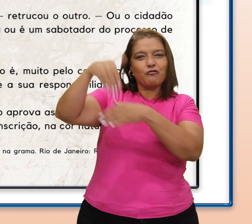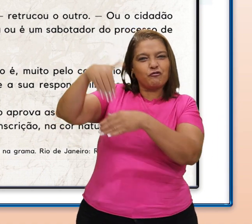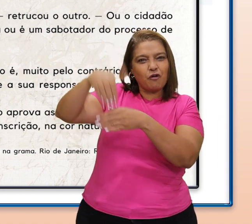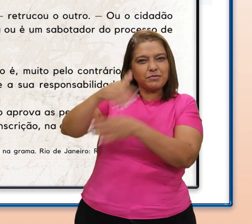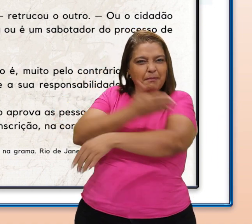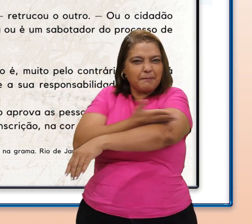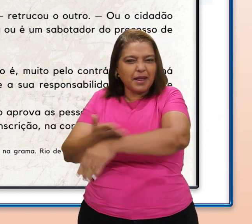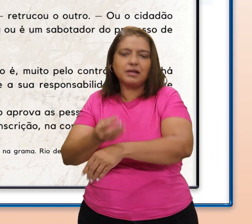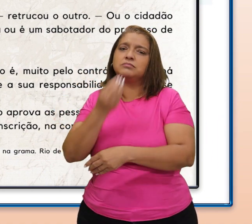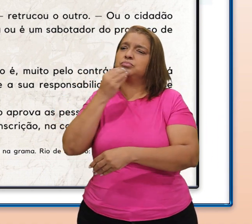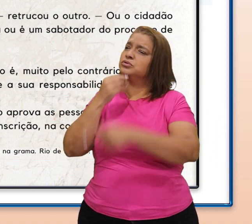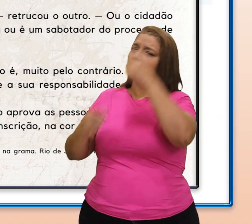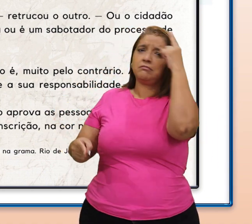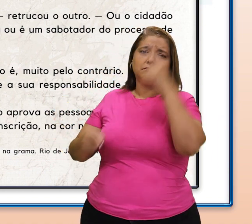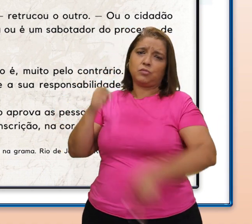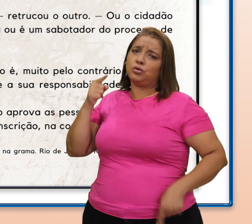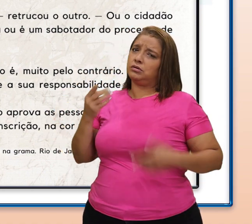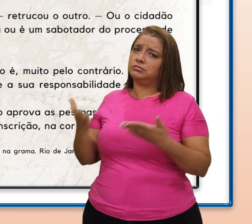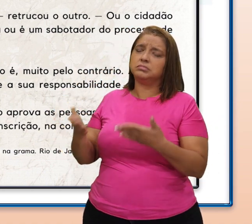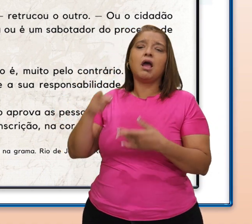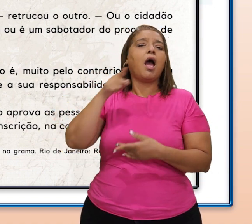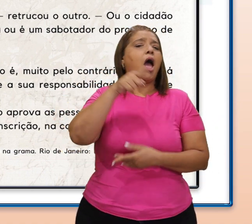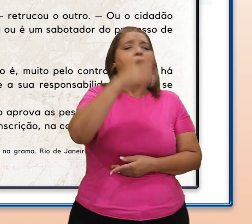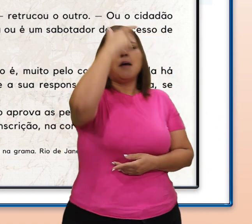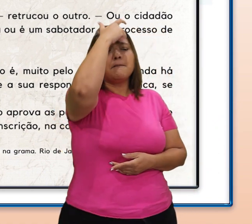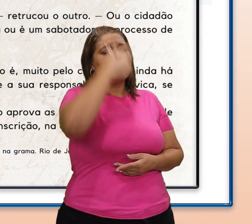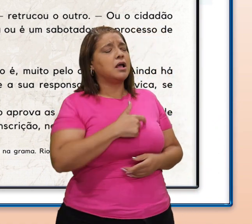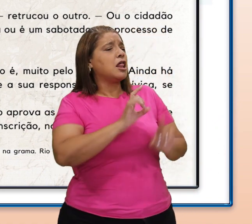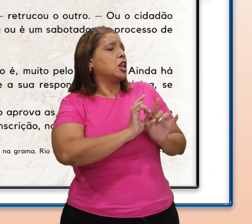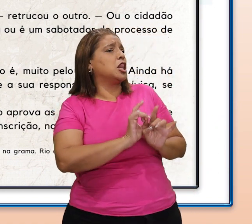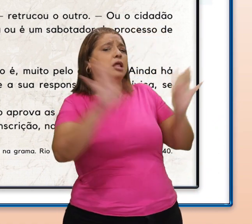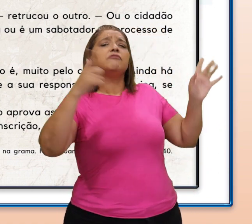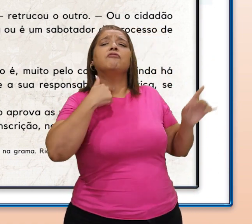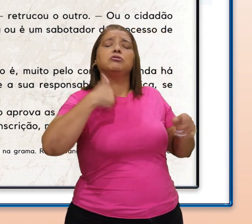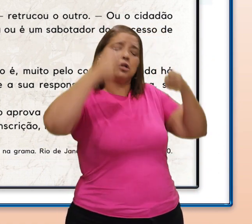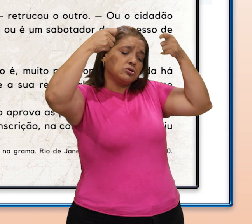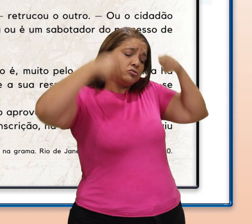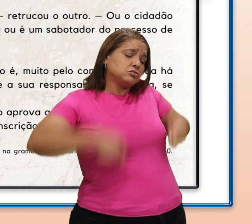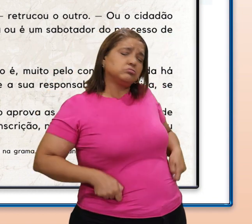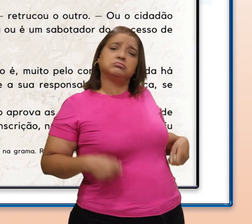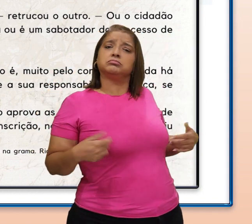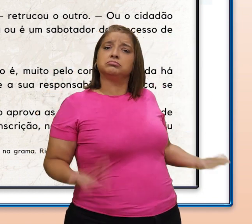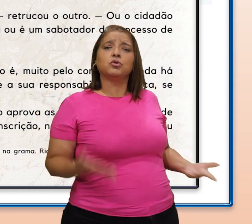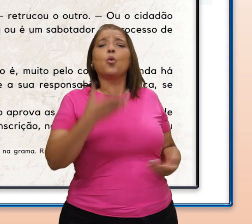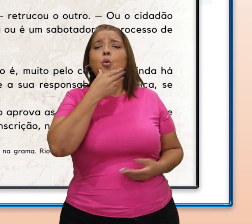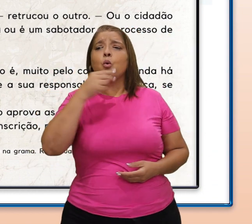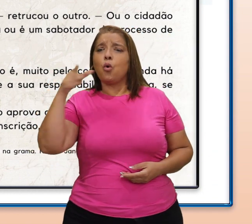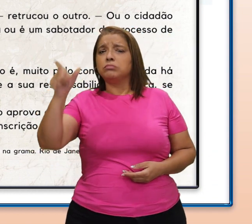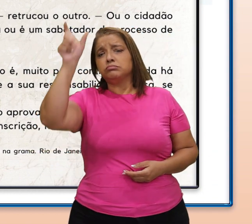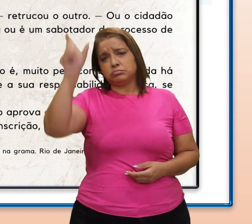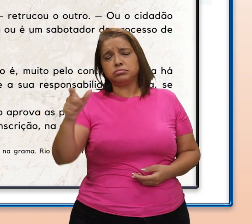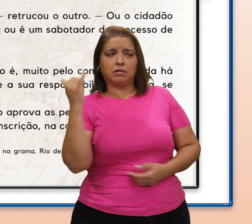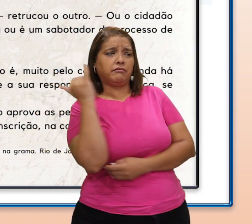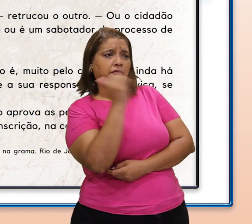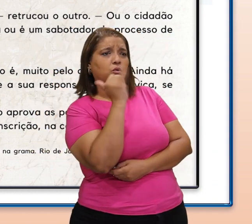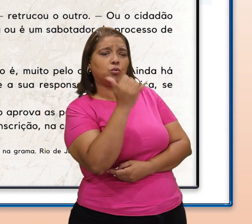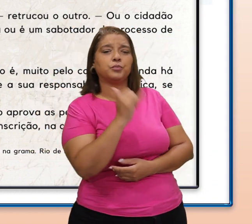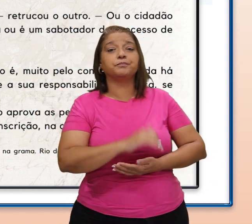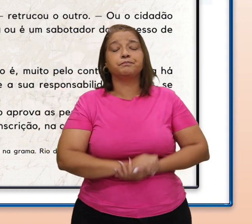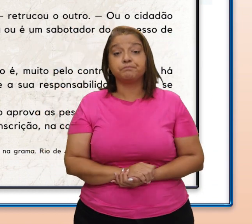ser proibido. O cidadão é livre de usar a camiseta que quiser, ponderou um senhor